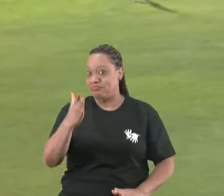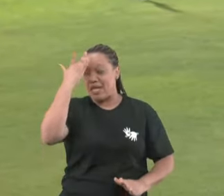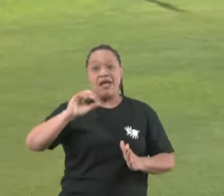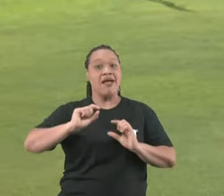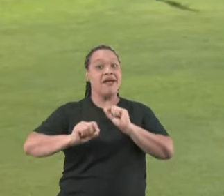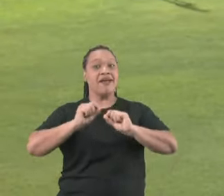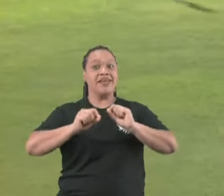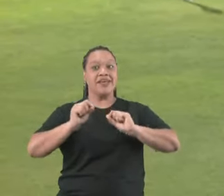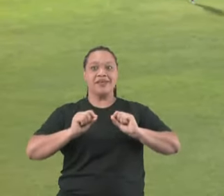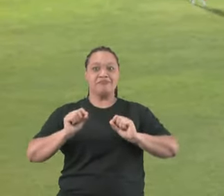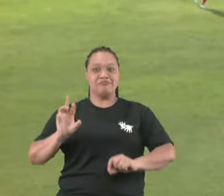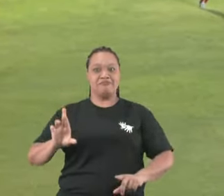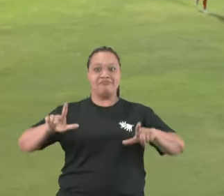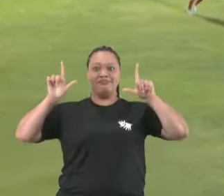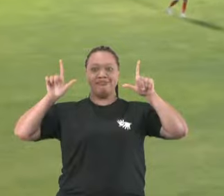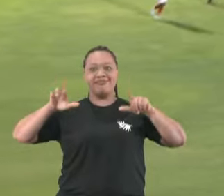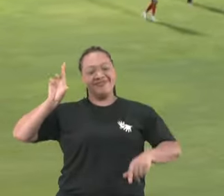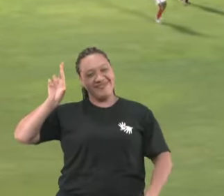Num 0-0